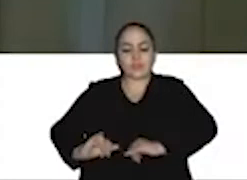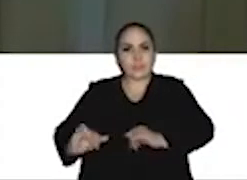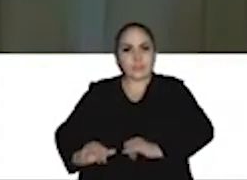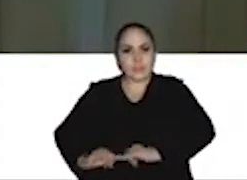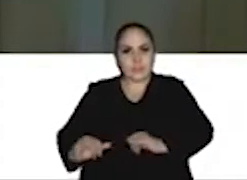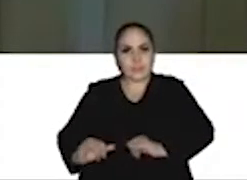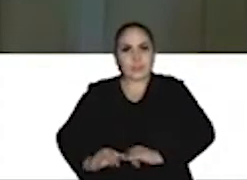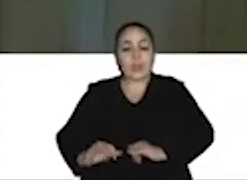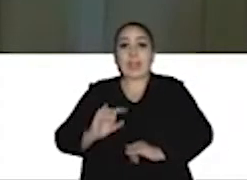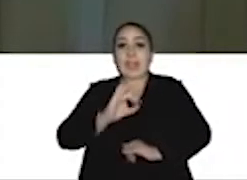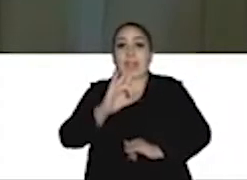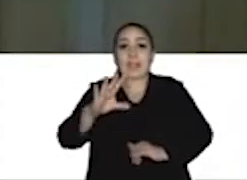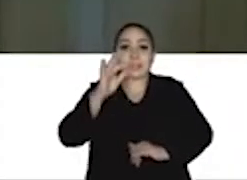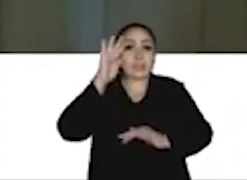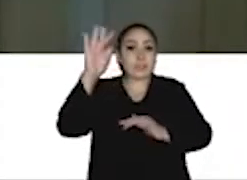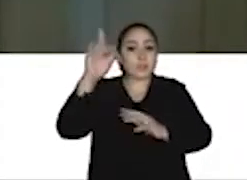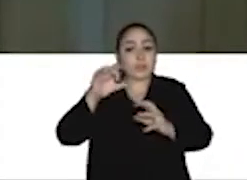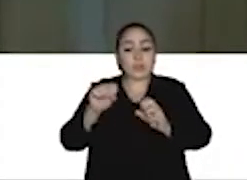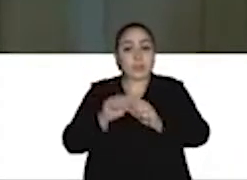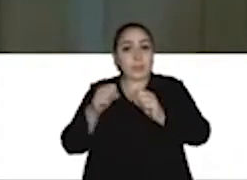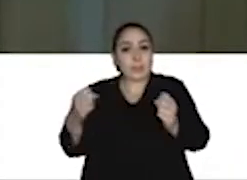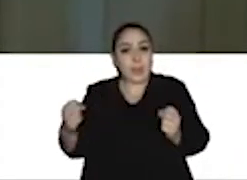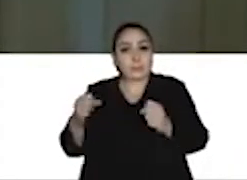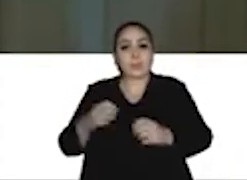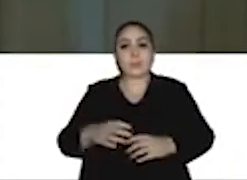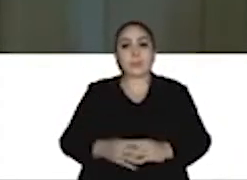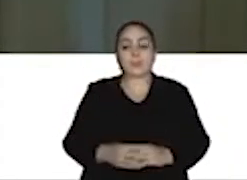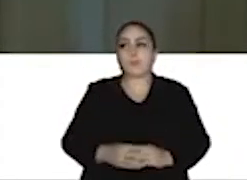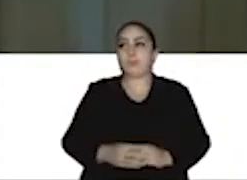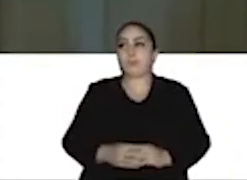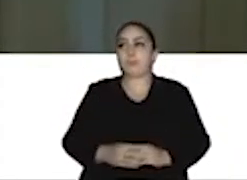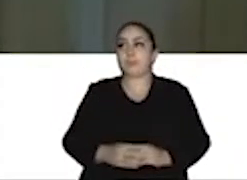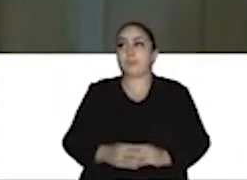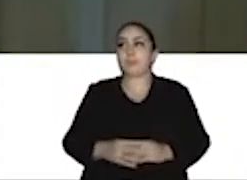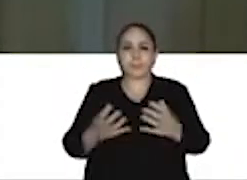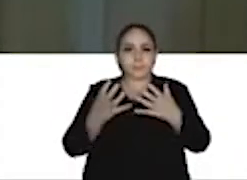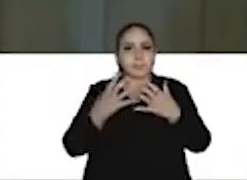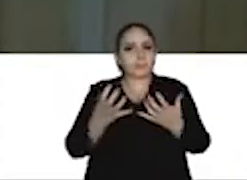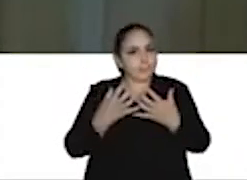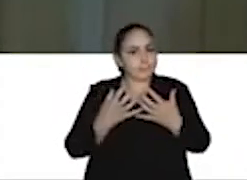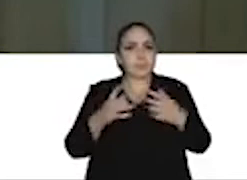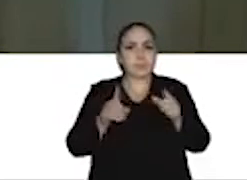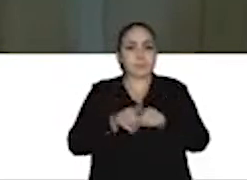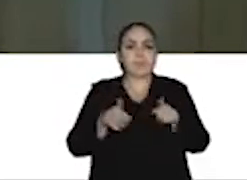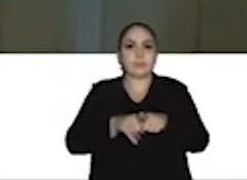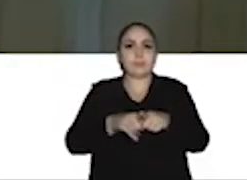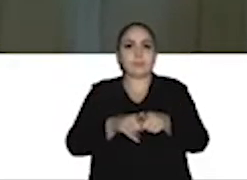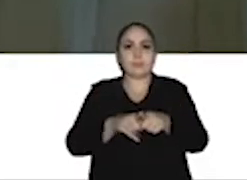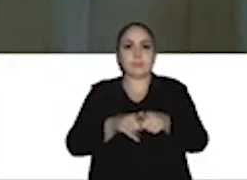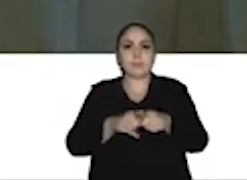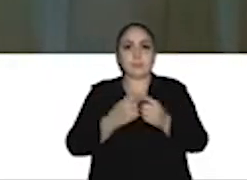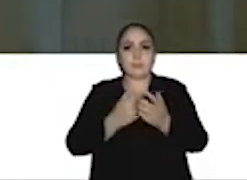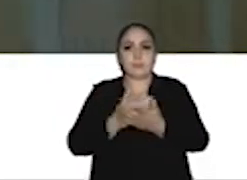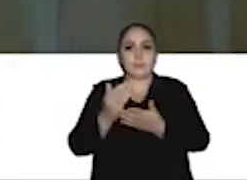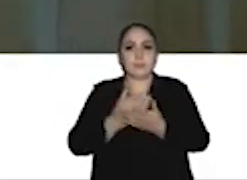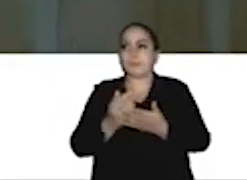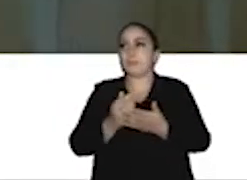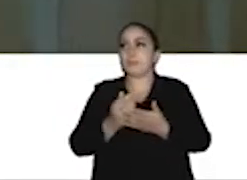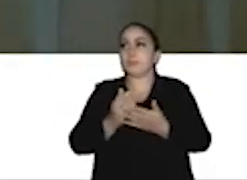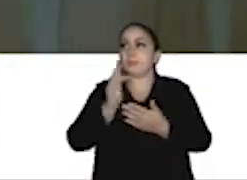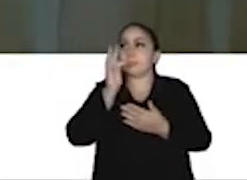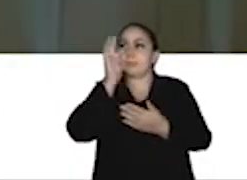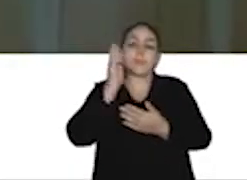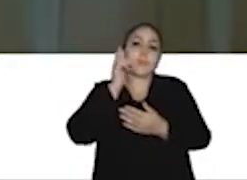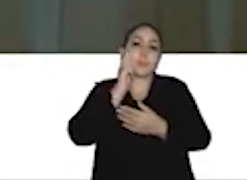sofrimento, para cada sonho interrompido. Eu quero que nasça uma